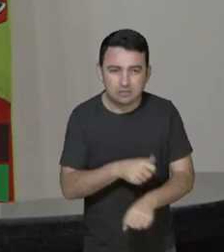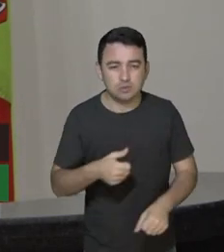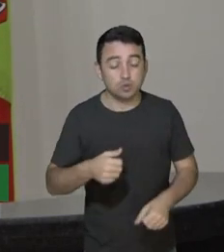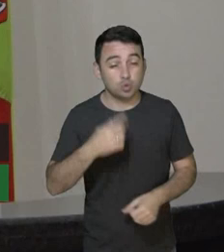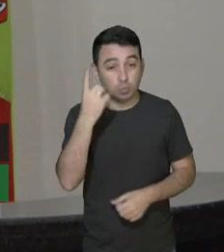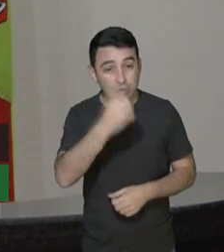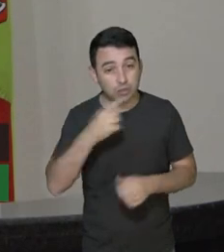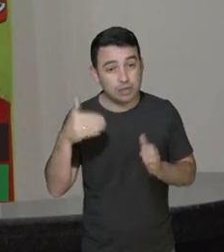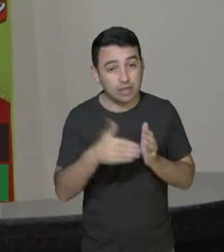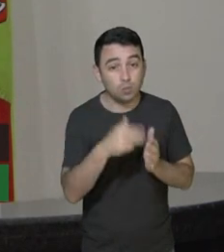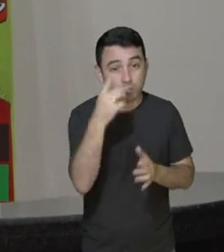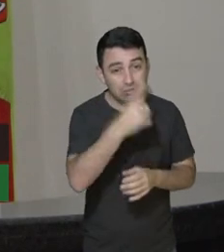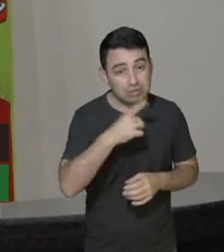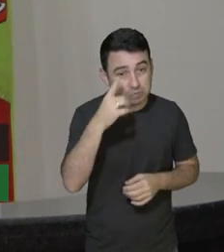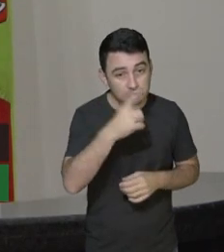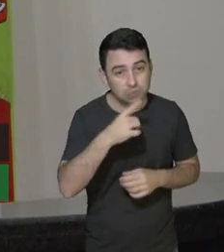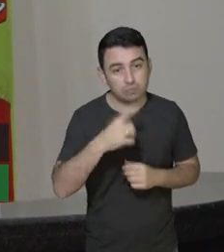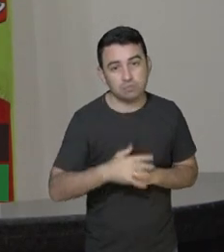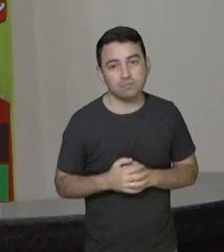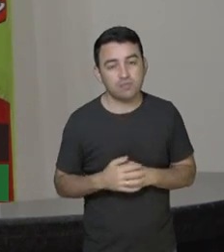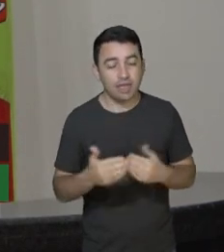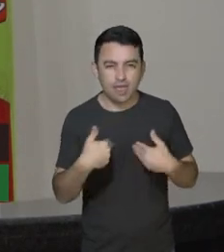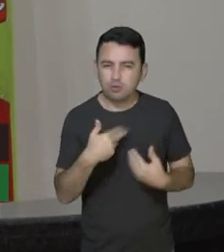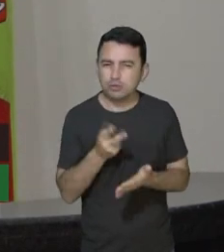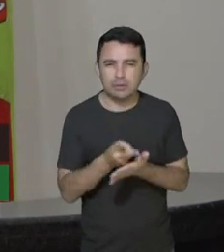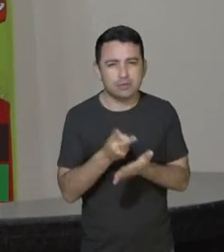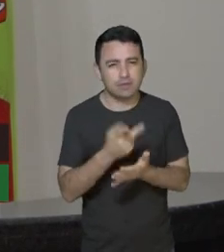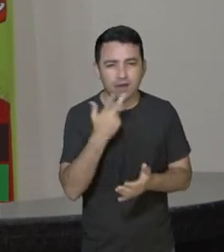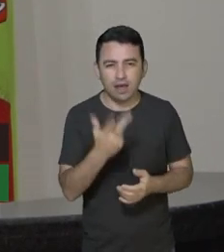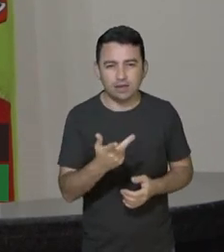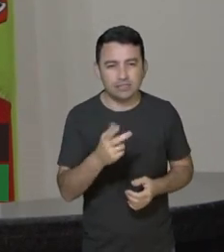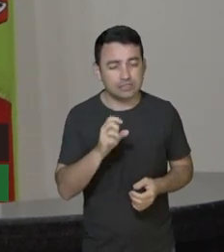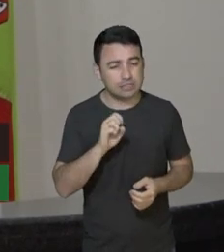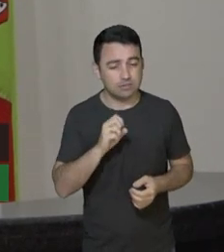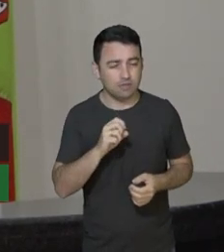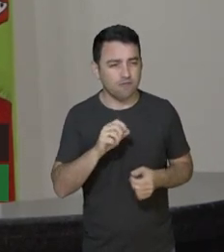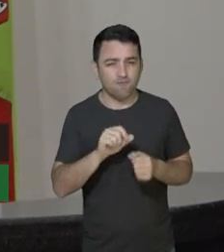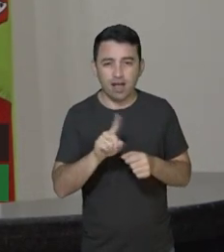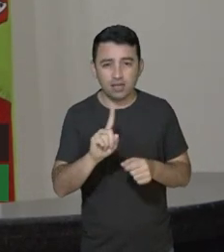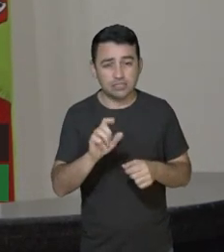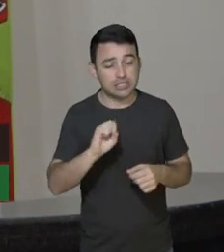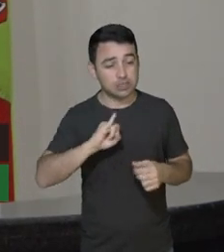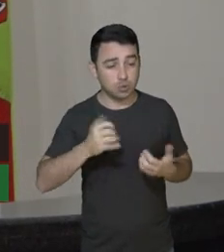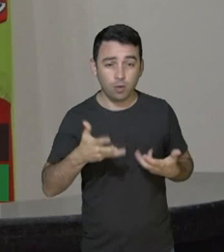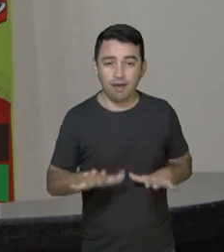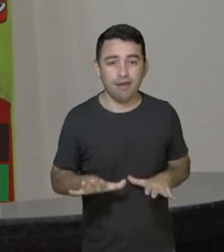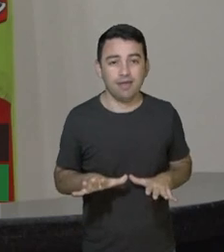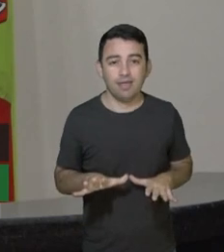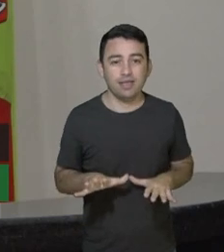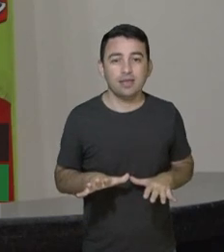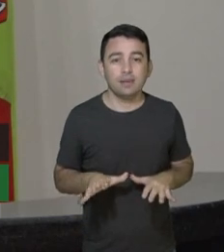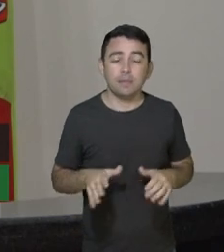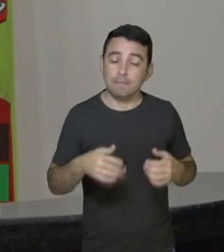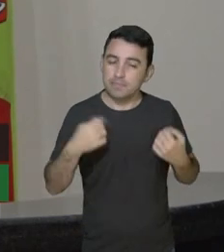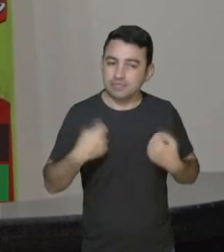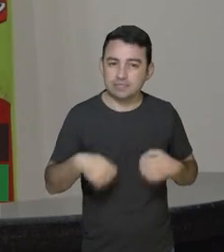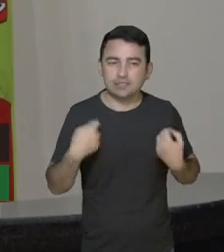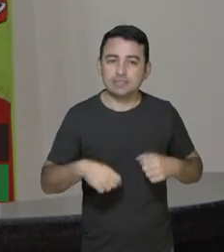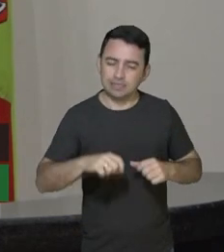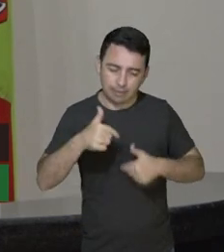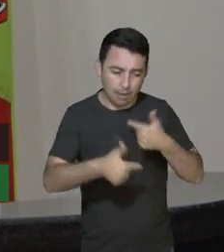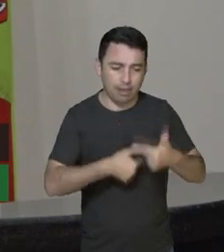a domingo. Por isso que eu sempre digo, só não faz quem não quer. Agora, para isso, precisa